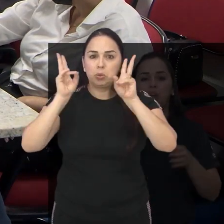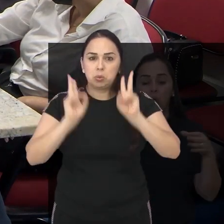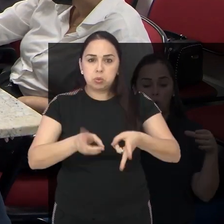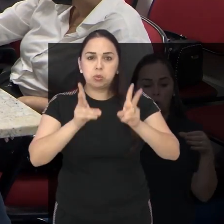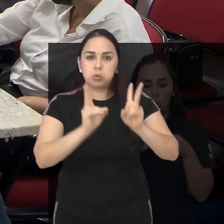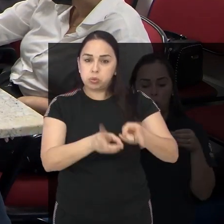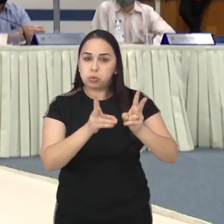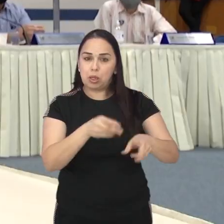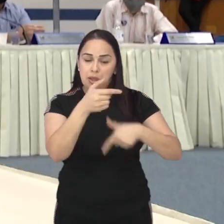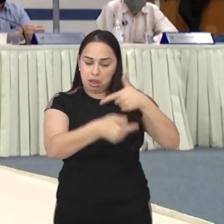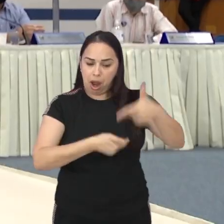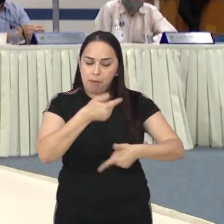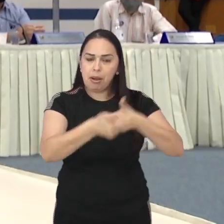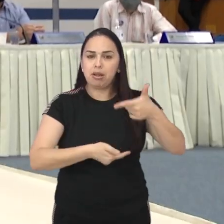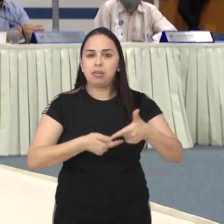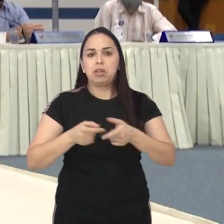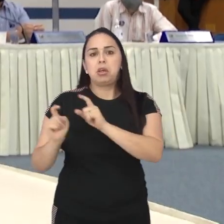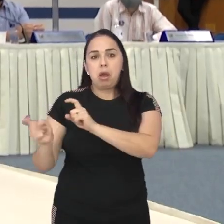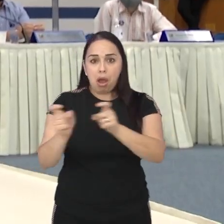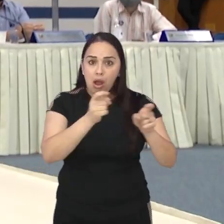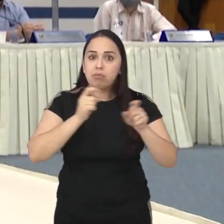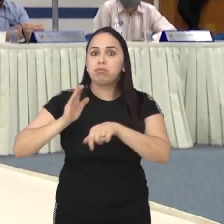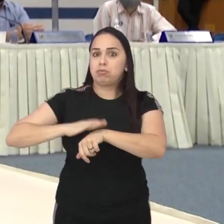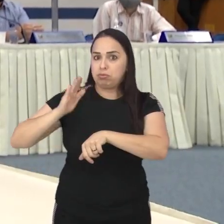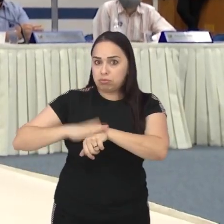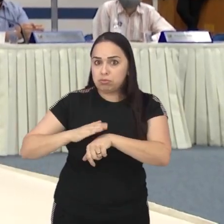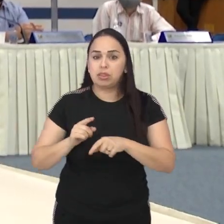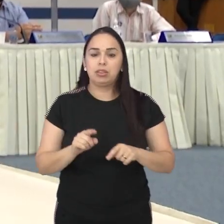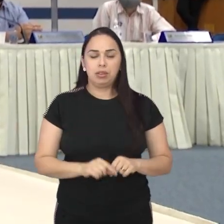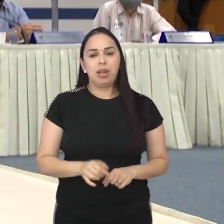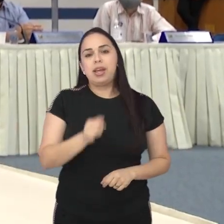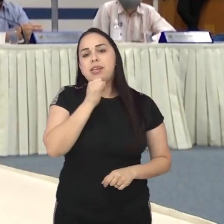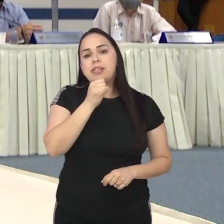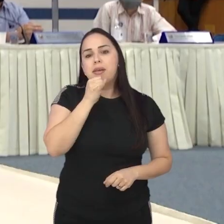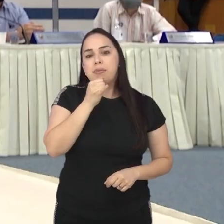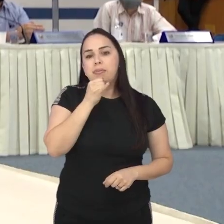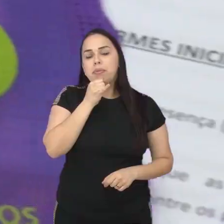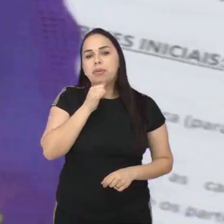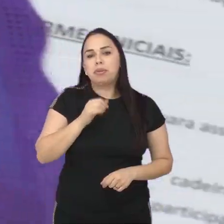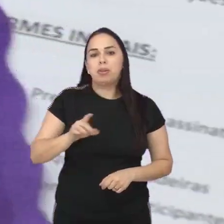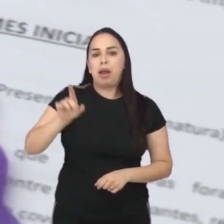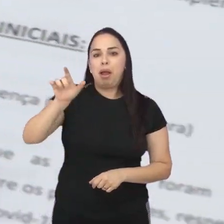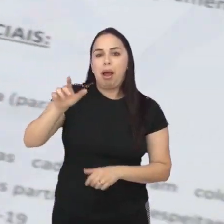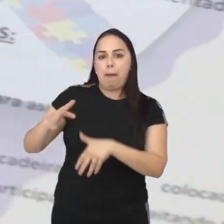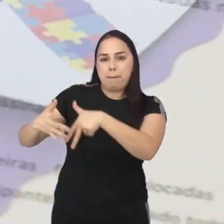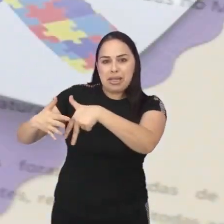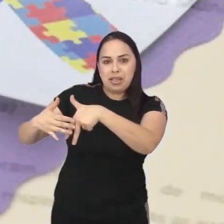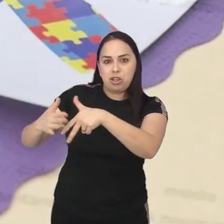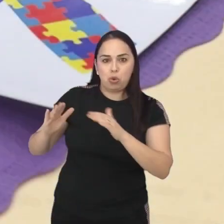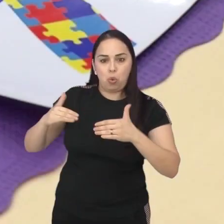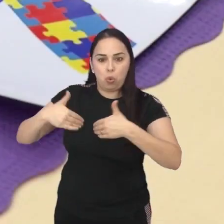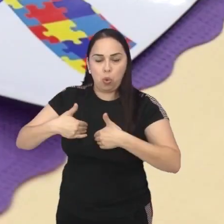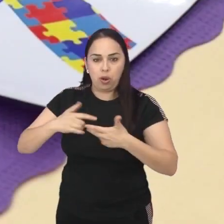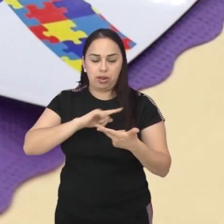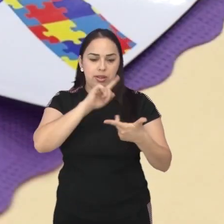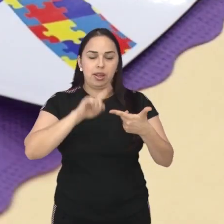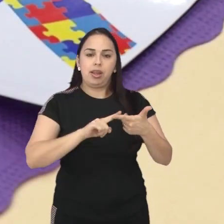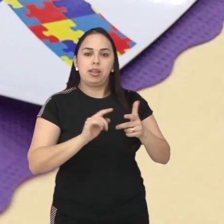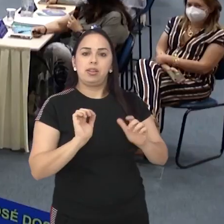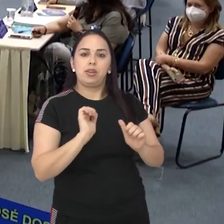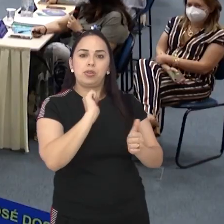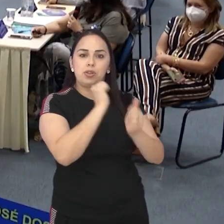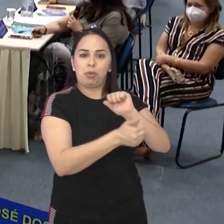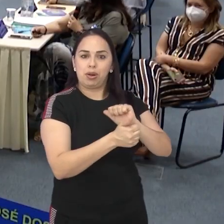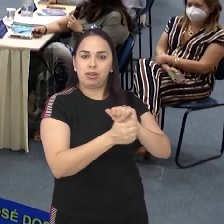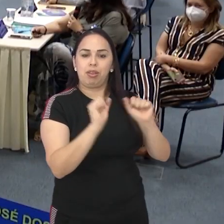frentes parlamentares continuaram com ações e realizaram reuniões no último ano, como a Frente em Apoio ao Paciente com Autismo,